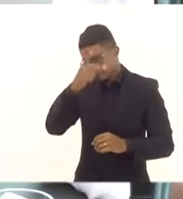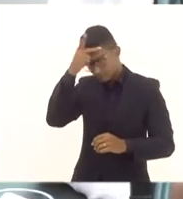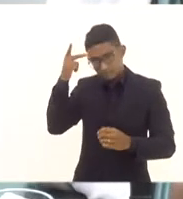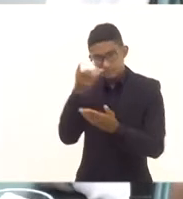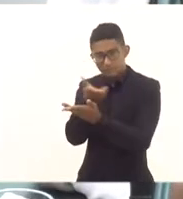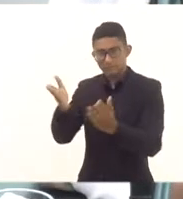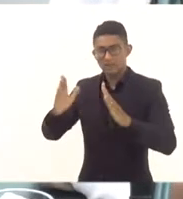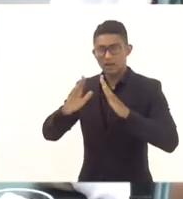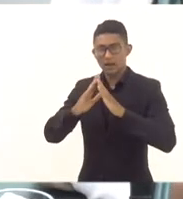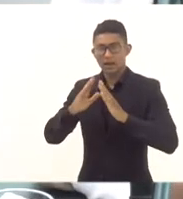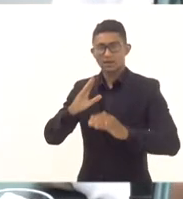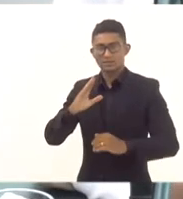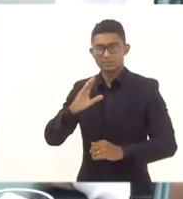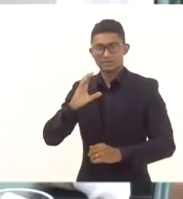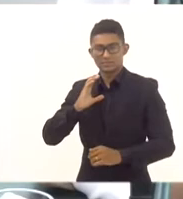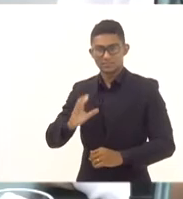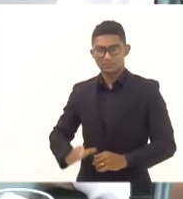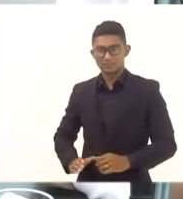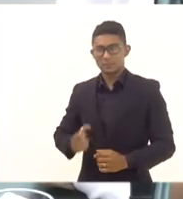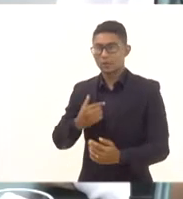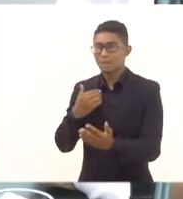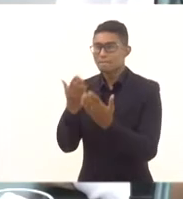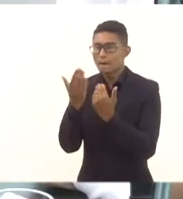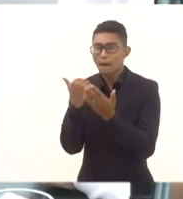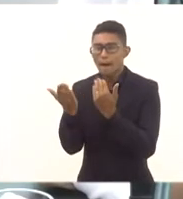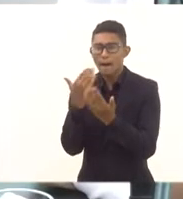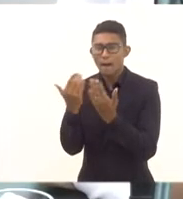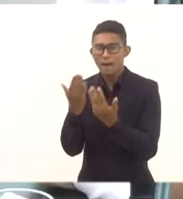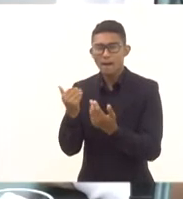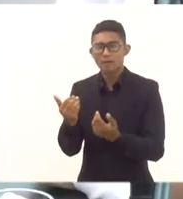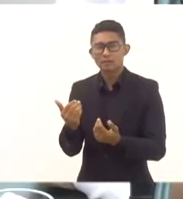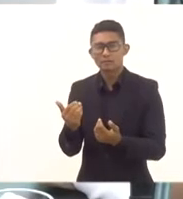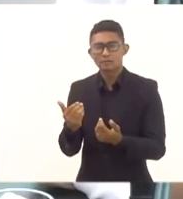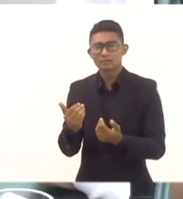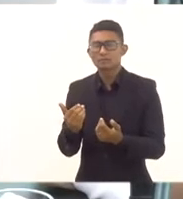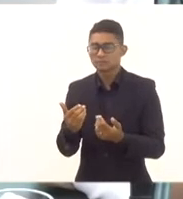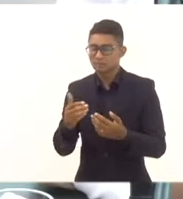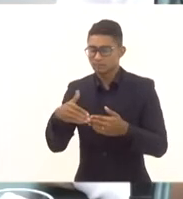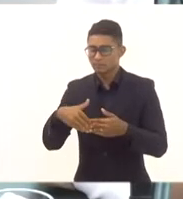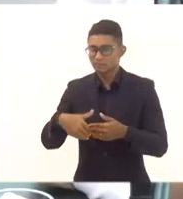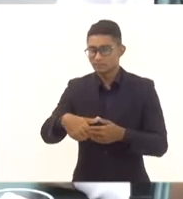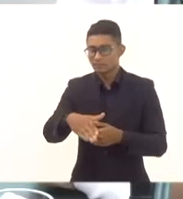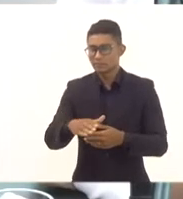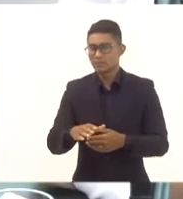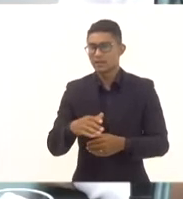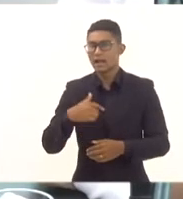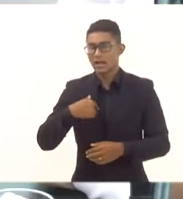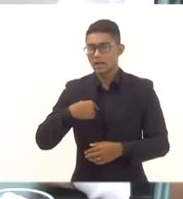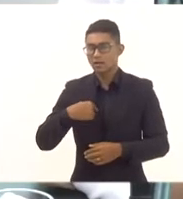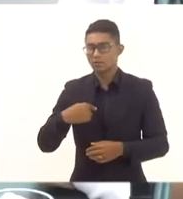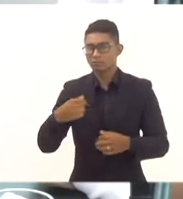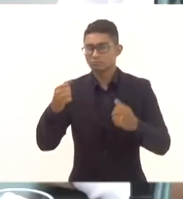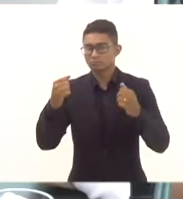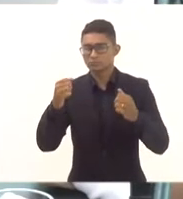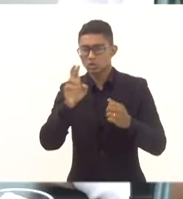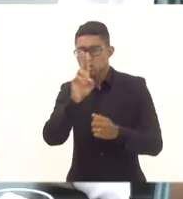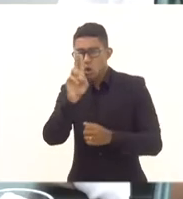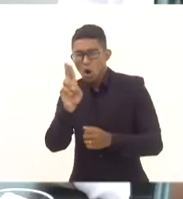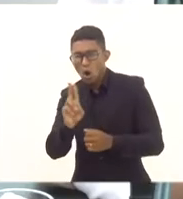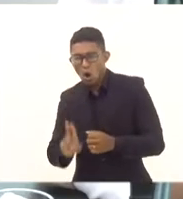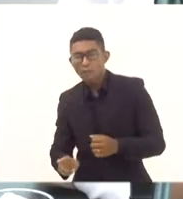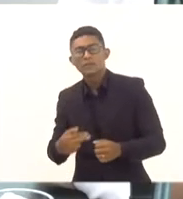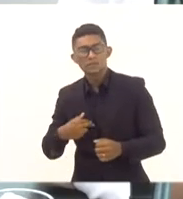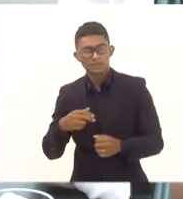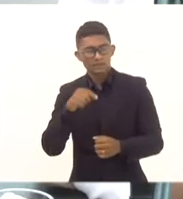e eu já vai falar eu já já eu já já vou vou citar o nome das pessoas presentes